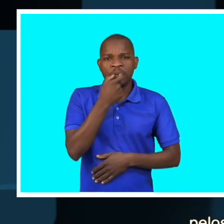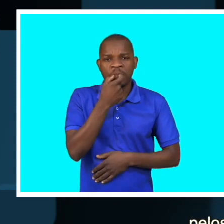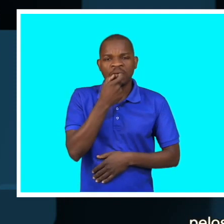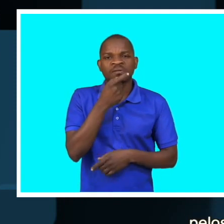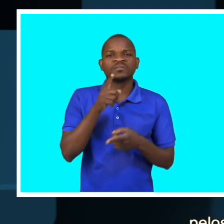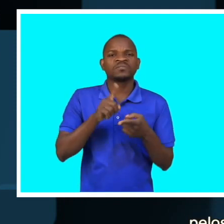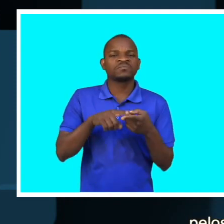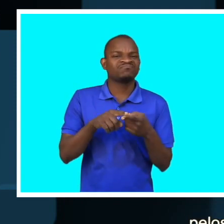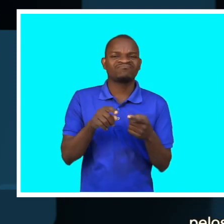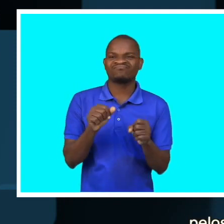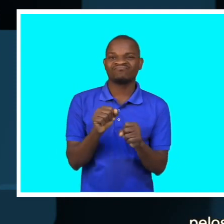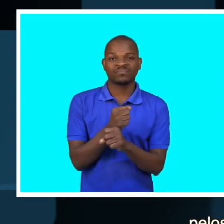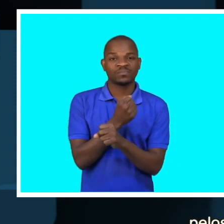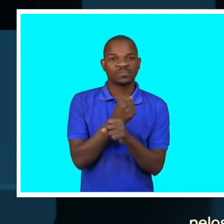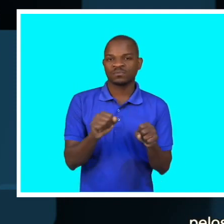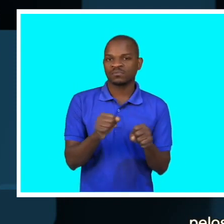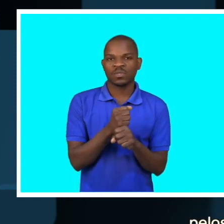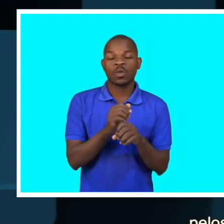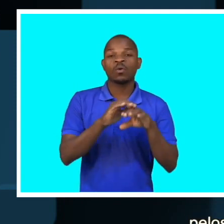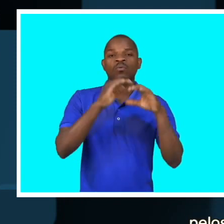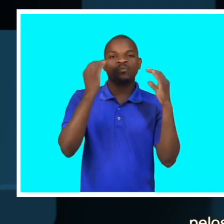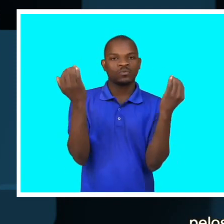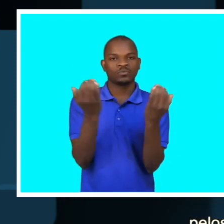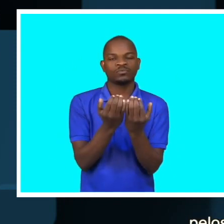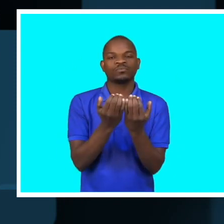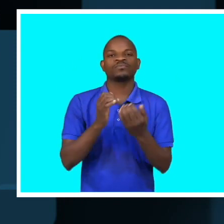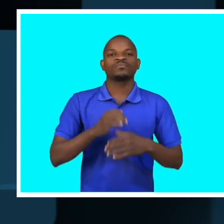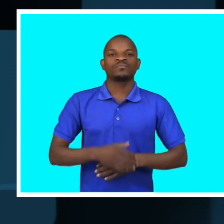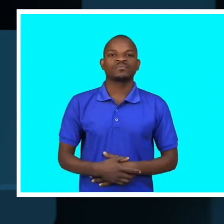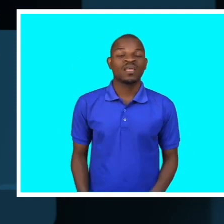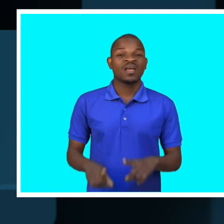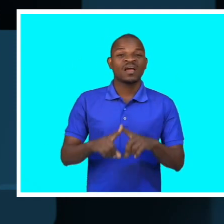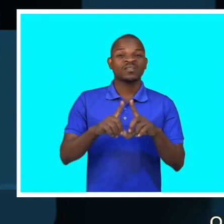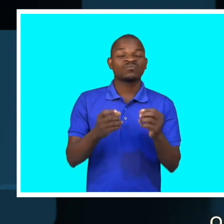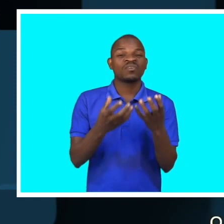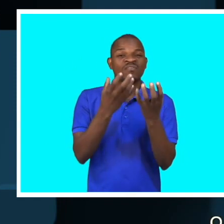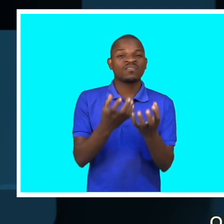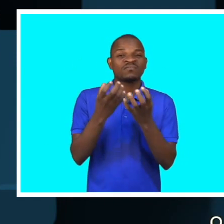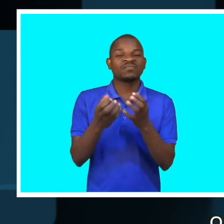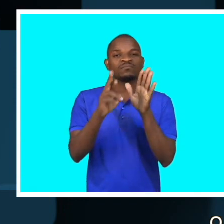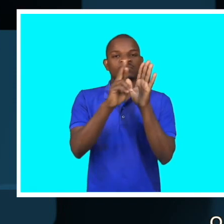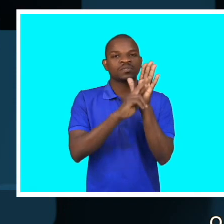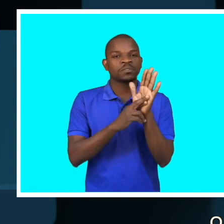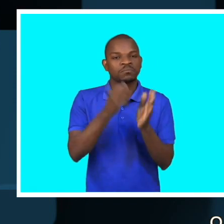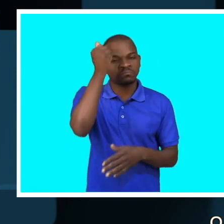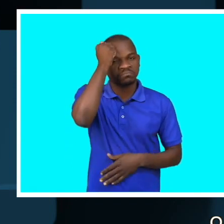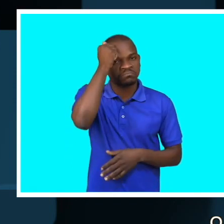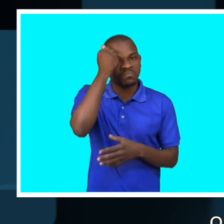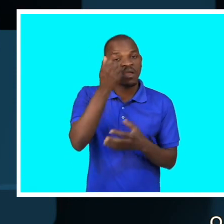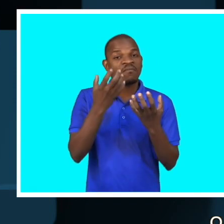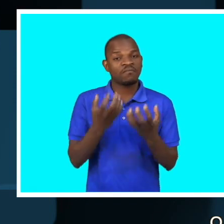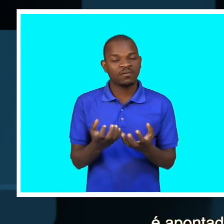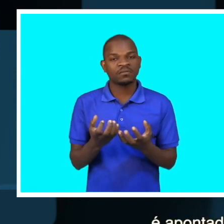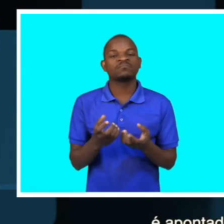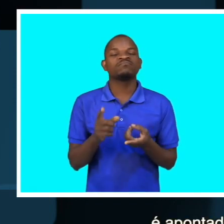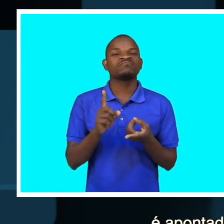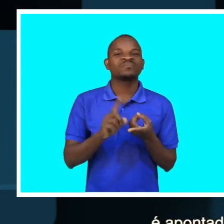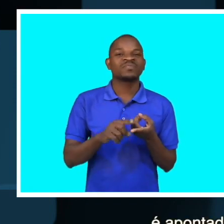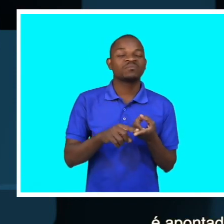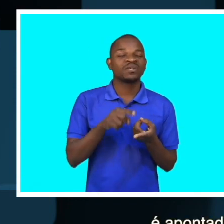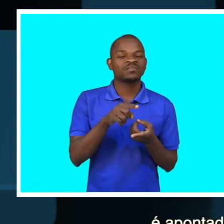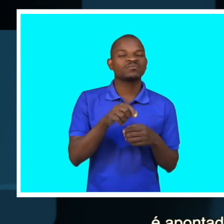árbitro pelos jogadores, é inadmissível em qualquer parte do mundo. Fraco conhecimento das regras básicas do futebol